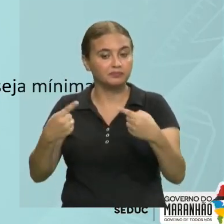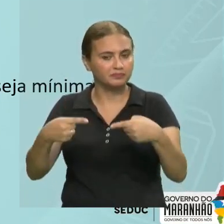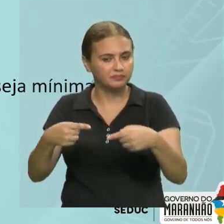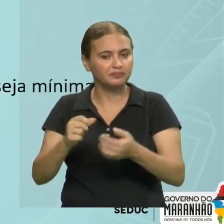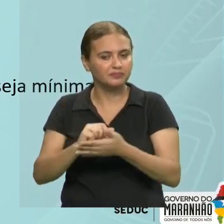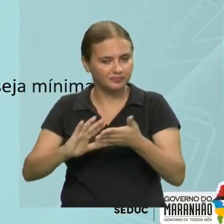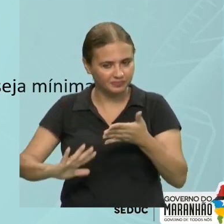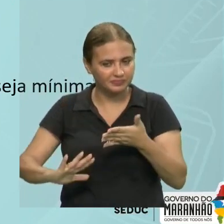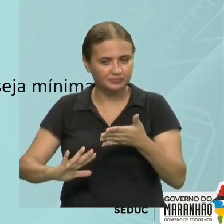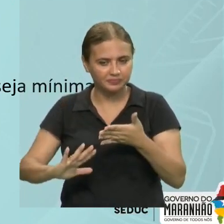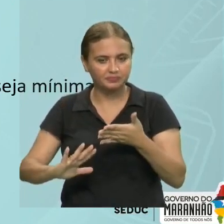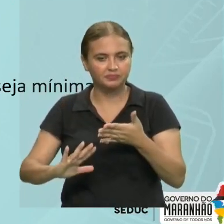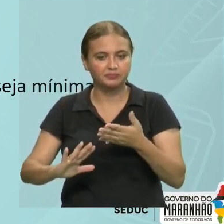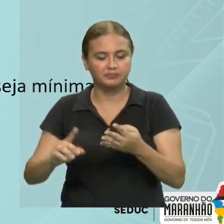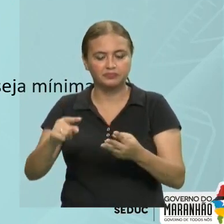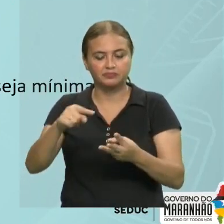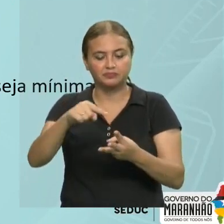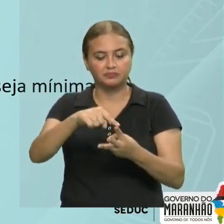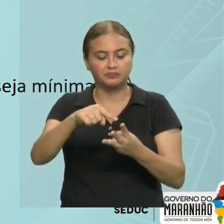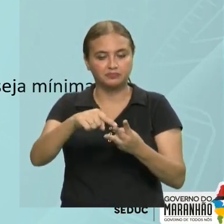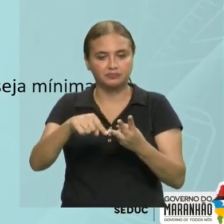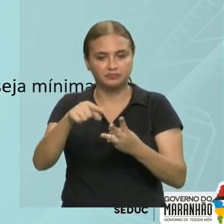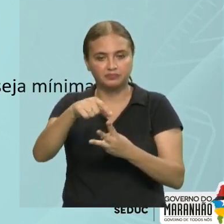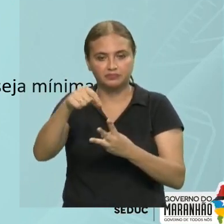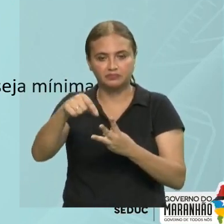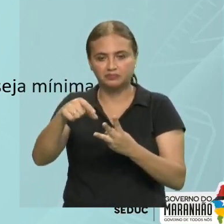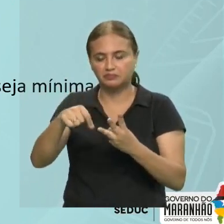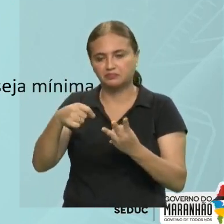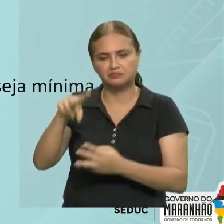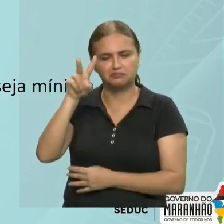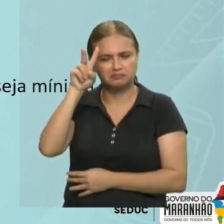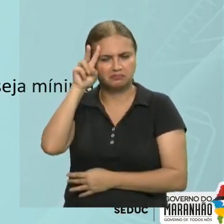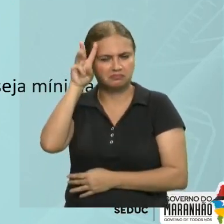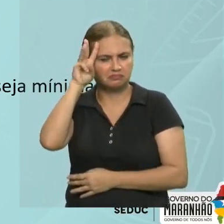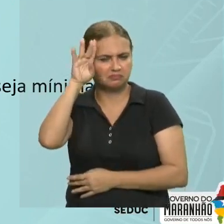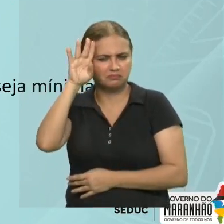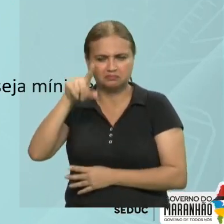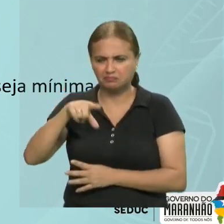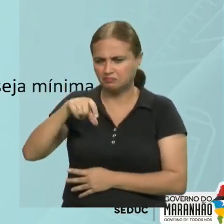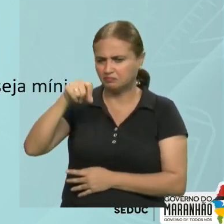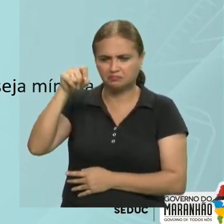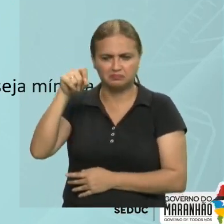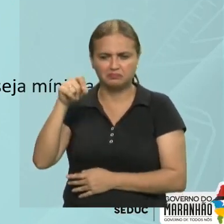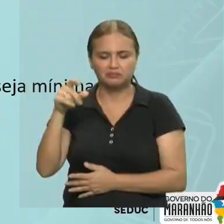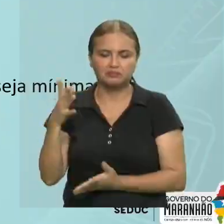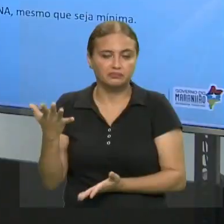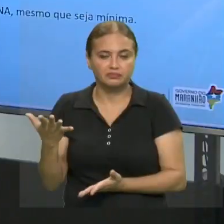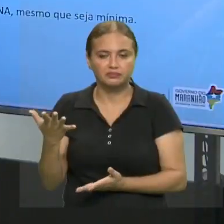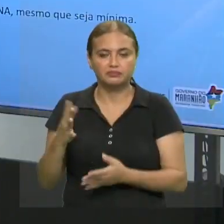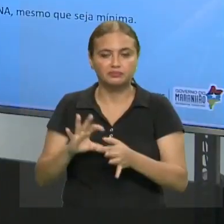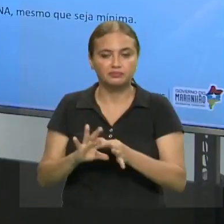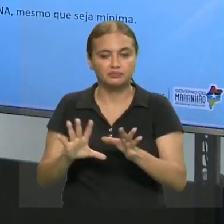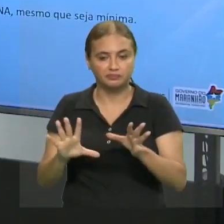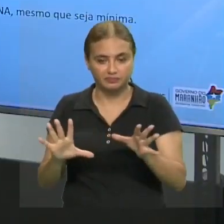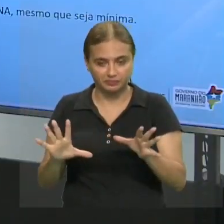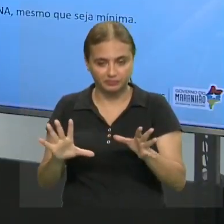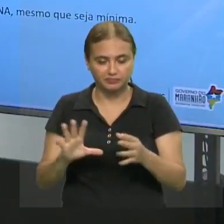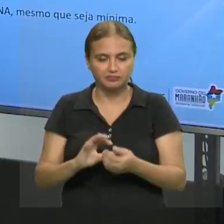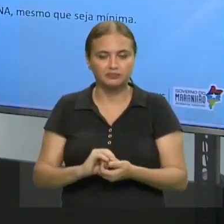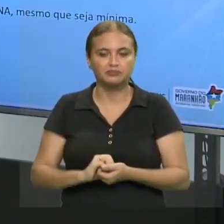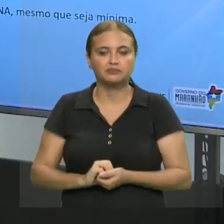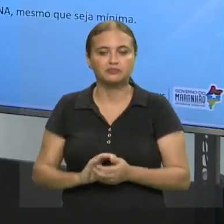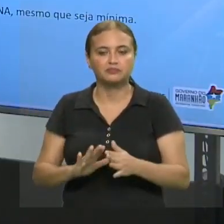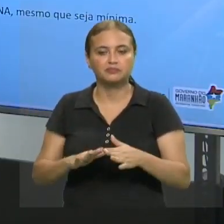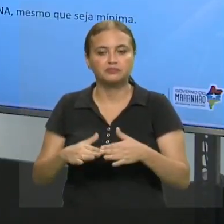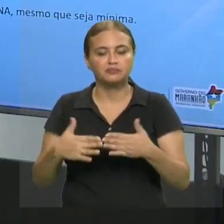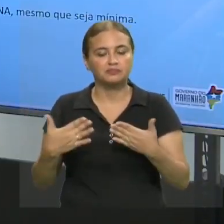atividade. Você vai escolher um dia da semana, segunda, terça, quarta, quinta, sexta, sábado, domingo. Você é livre para escolher qual o